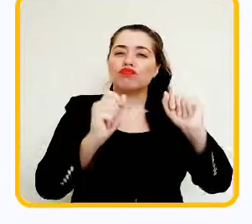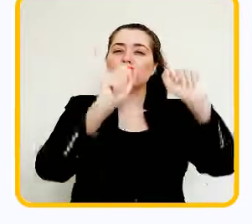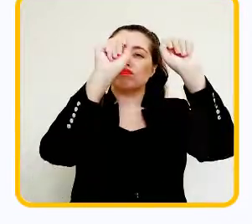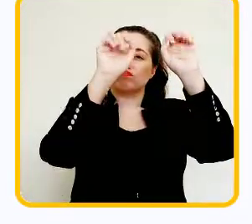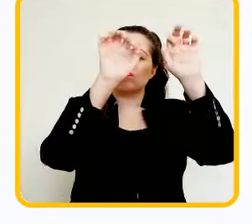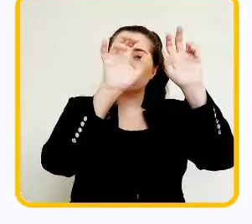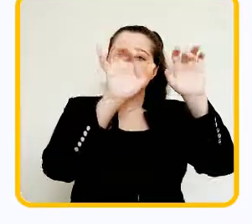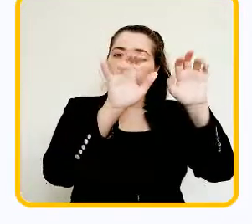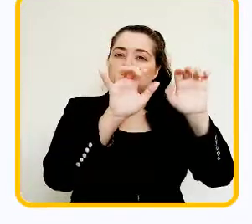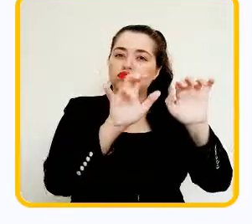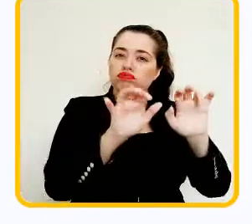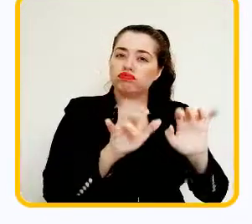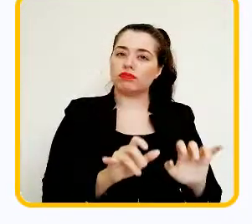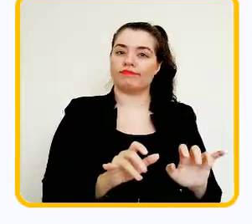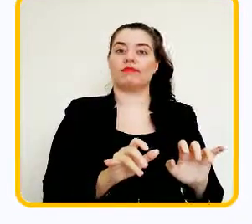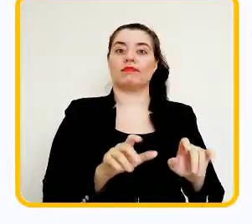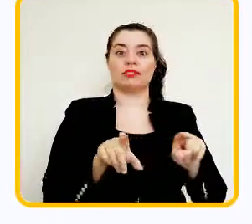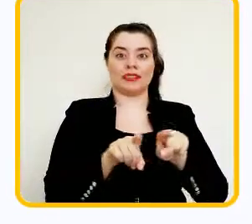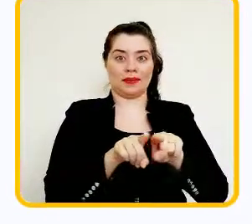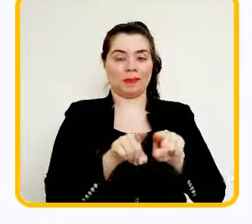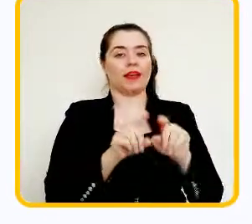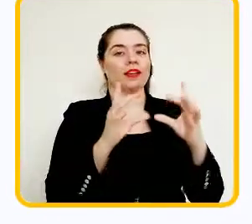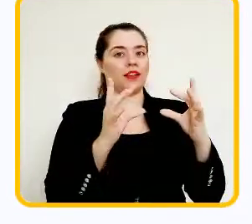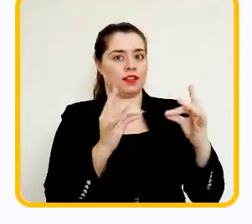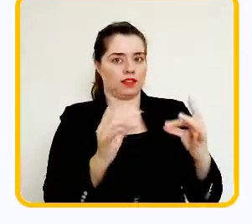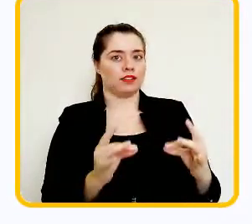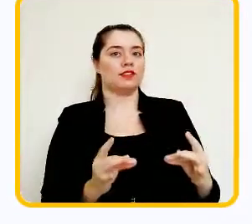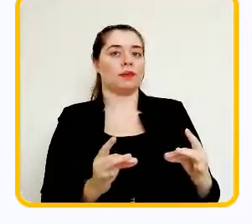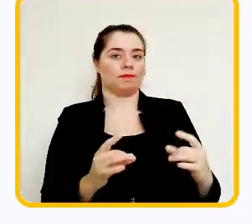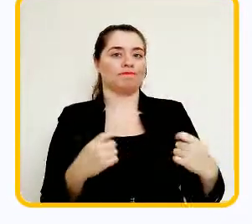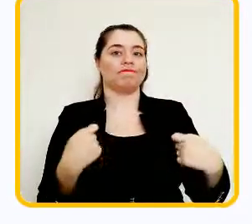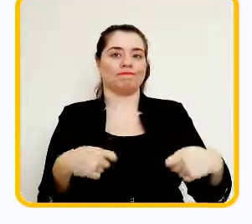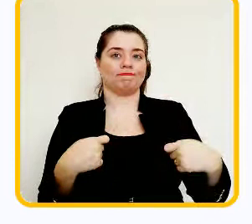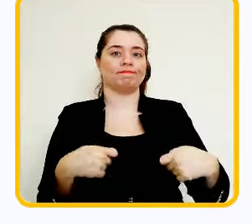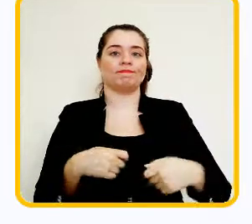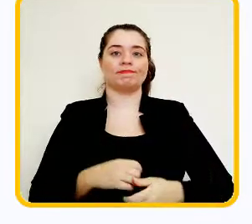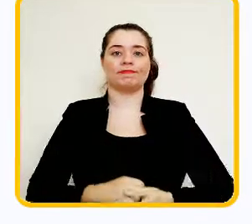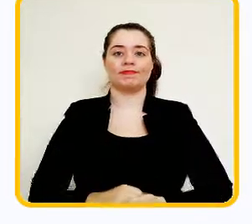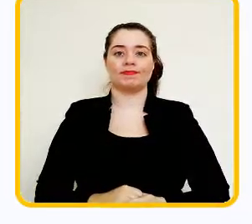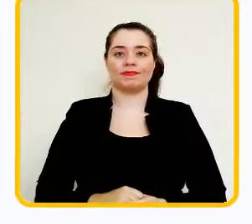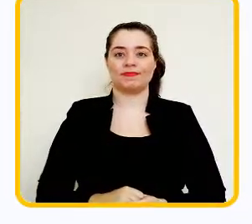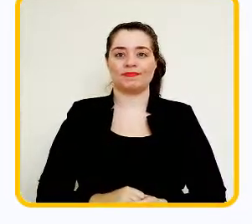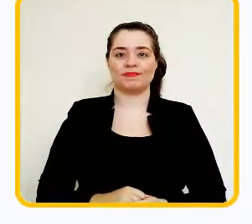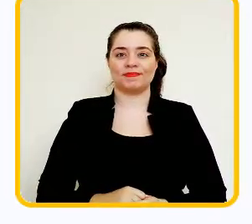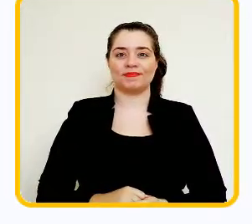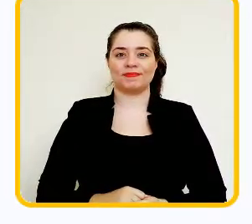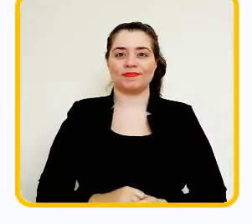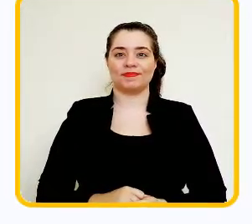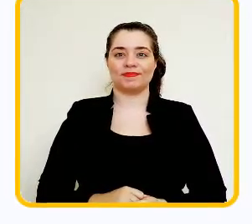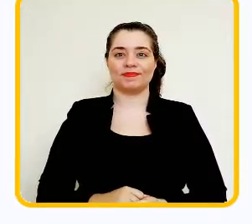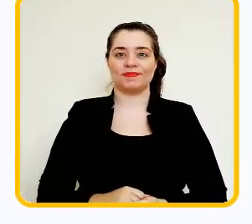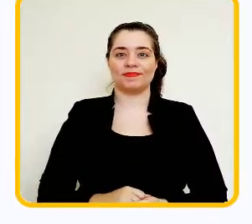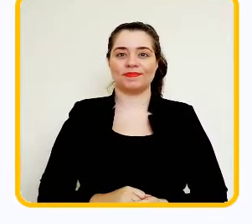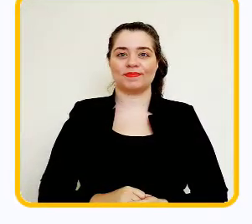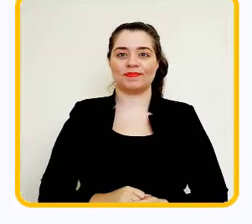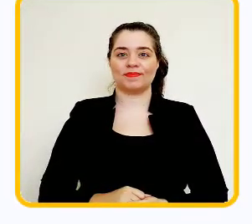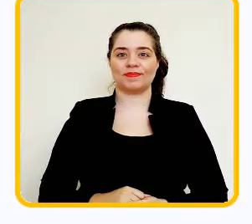Preencha todas as informações que são solicitadas do seu perfil, incluindo a descrição.